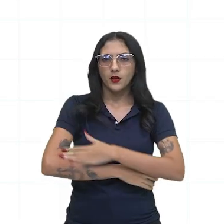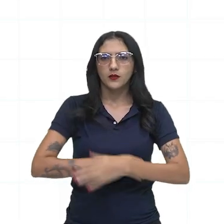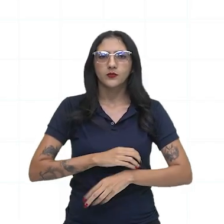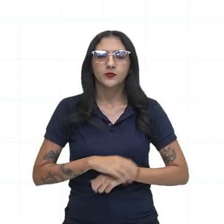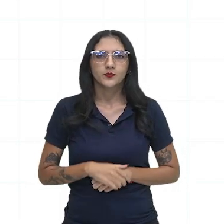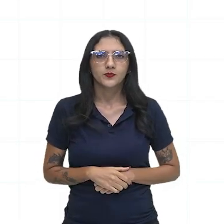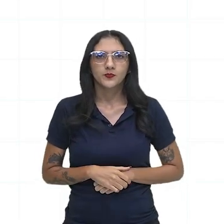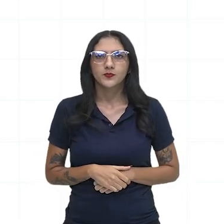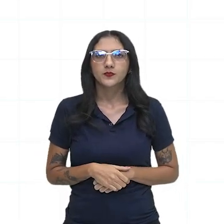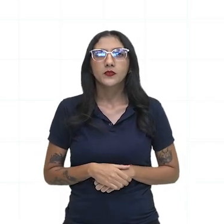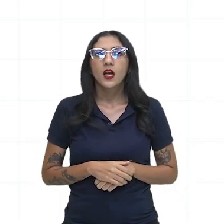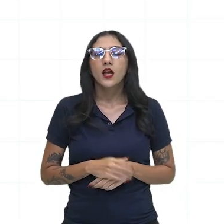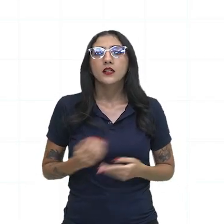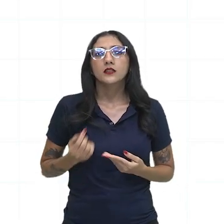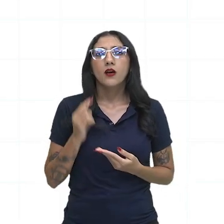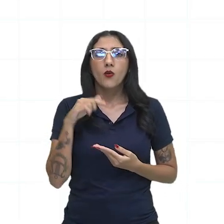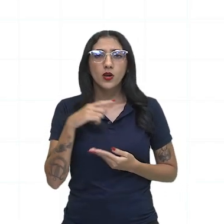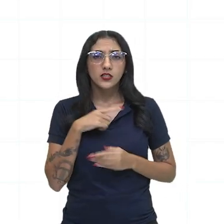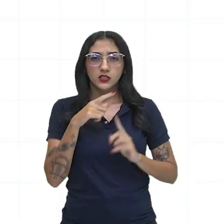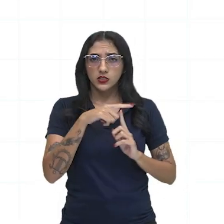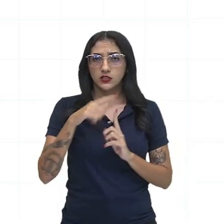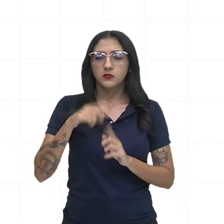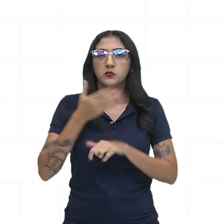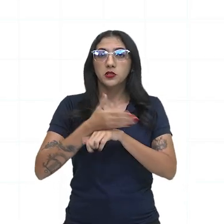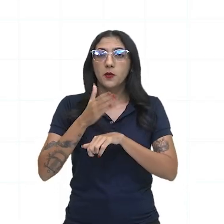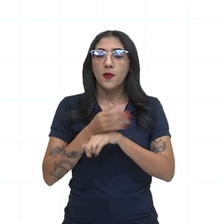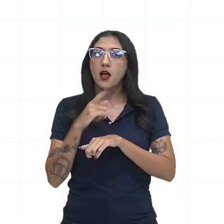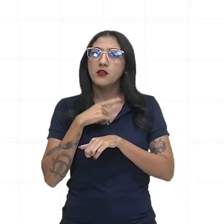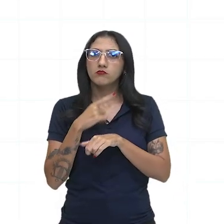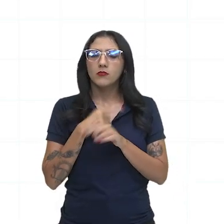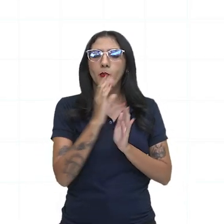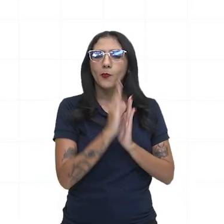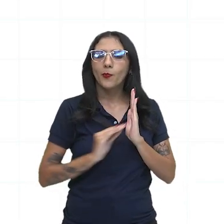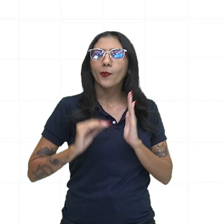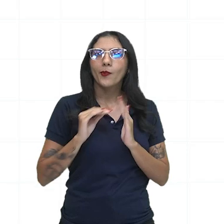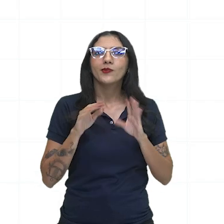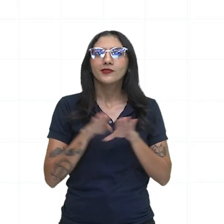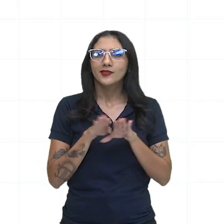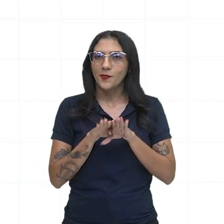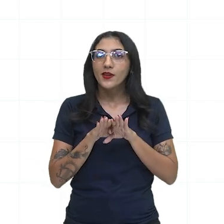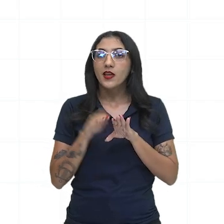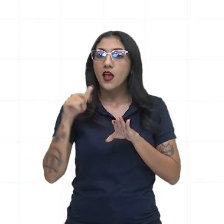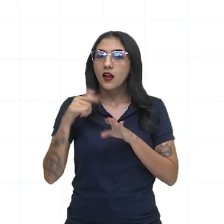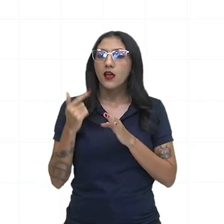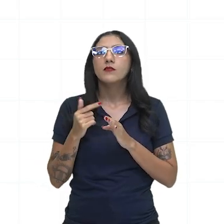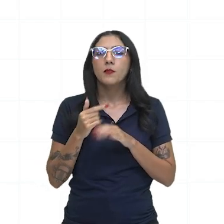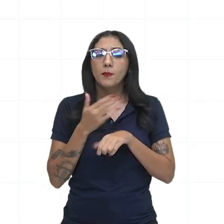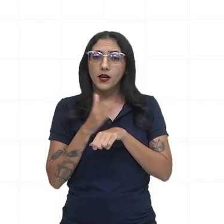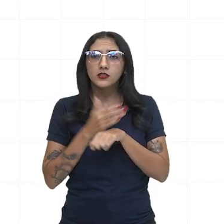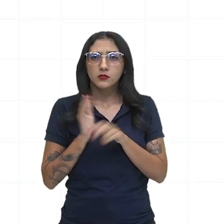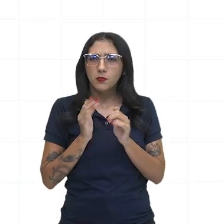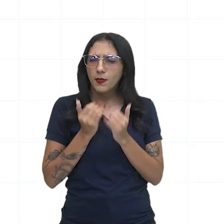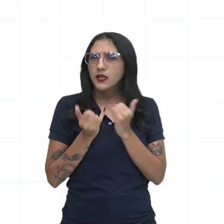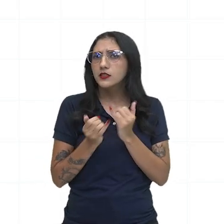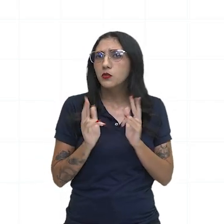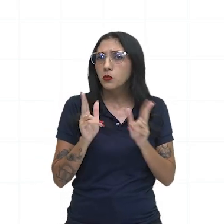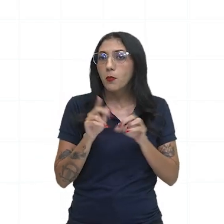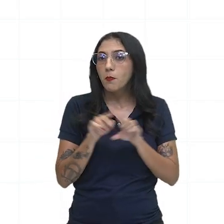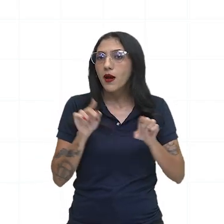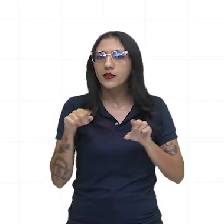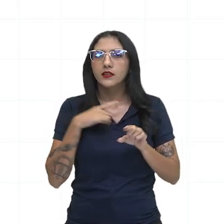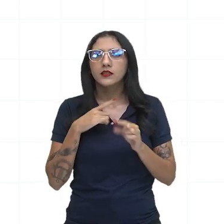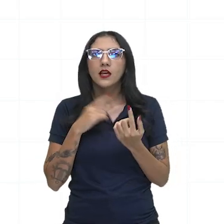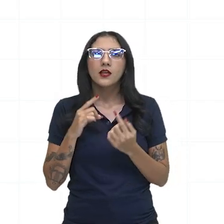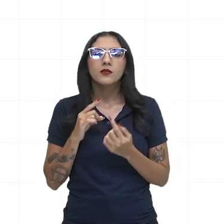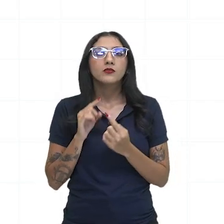pernas e braços. Então, pela história, já deu para a gente perceber que a ginástica localizada, ela veio da ginástica aeróbica,